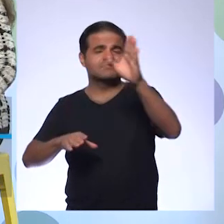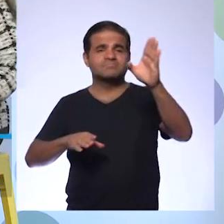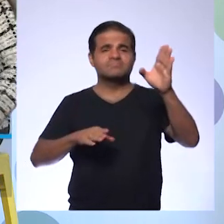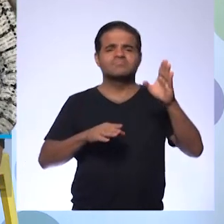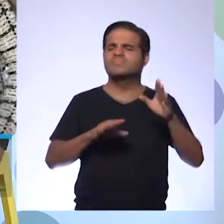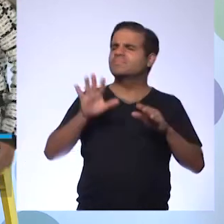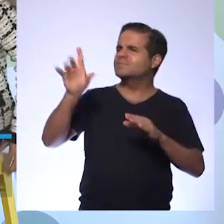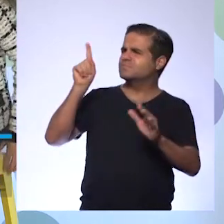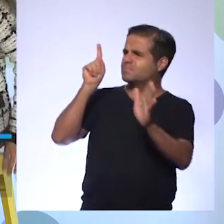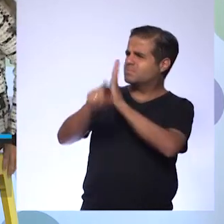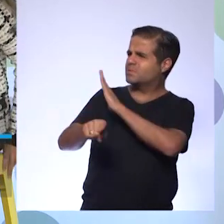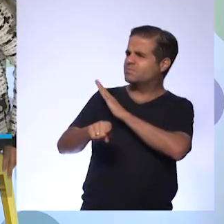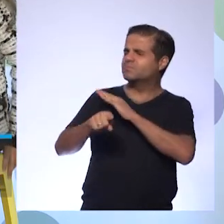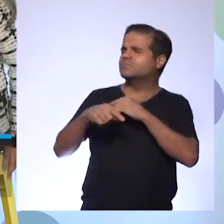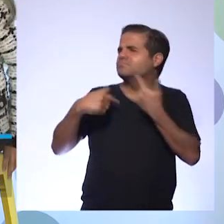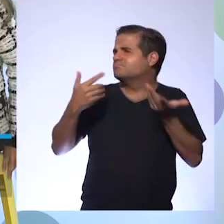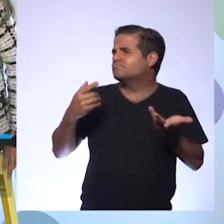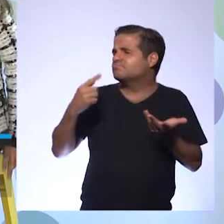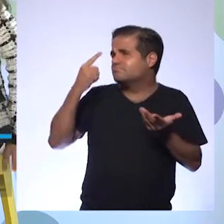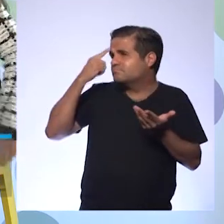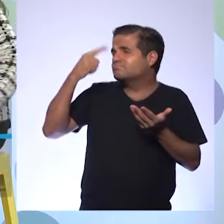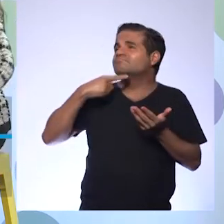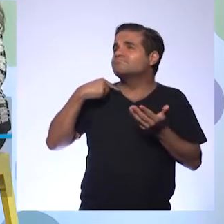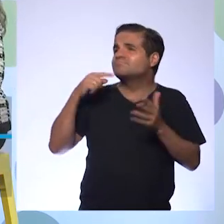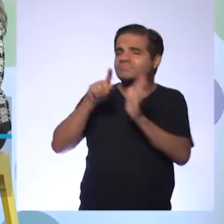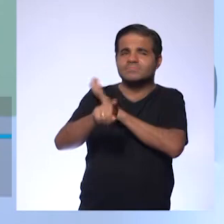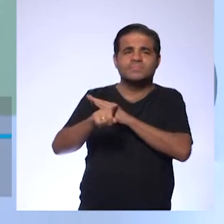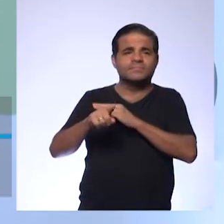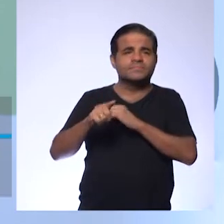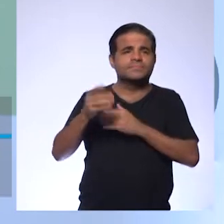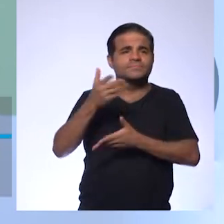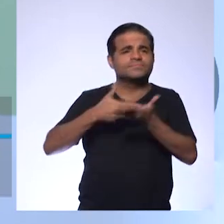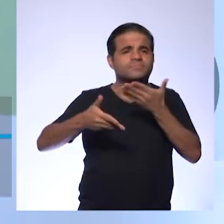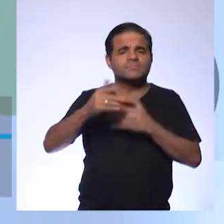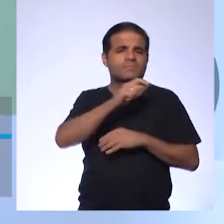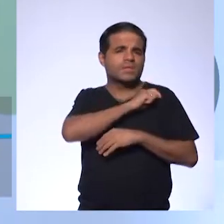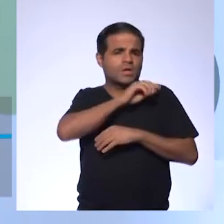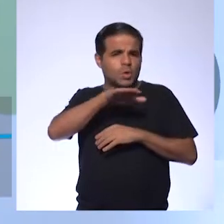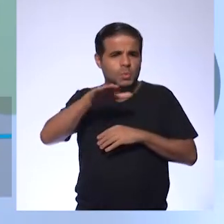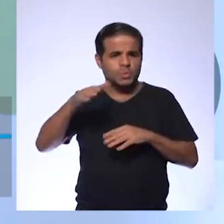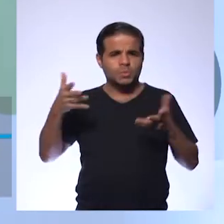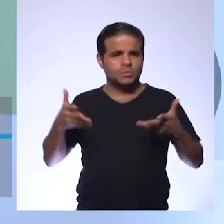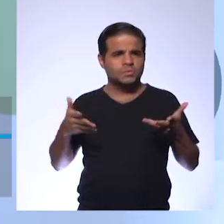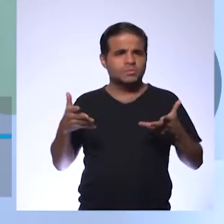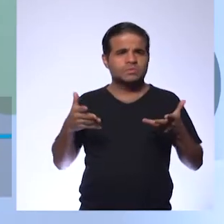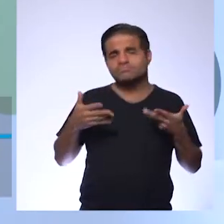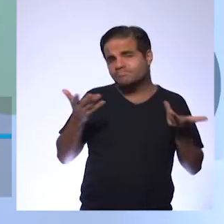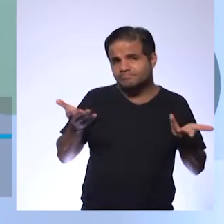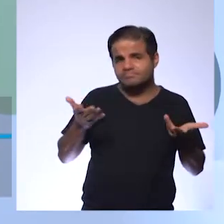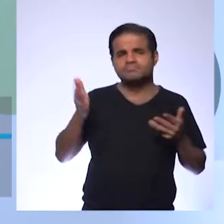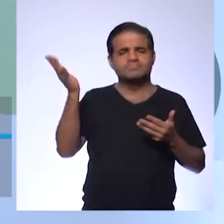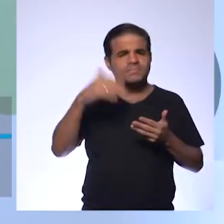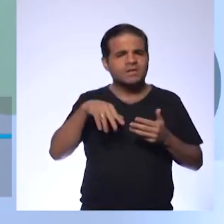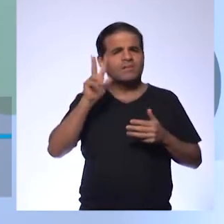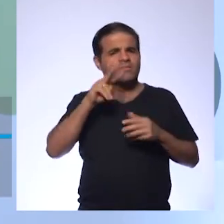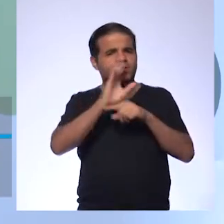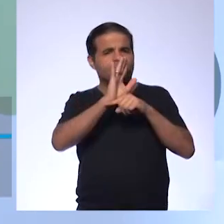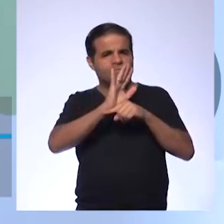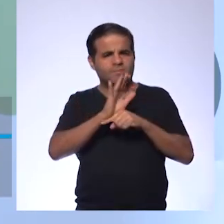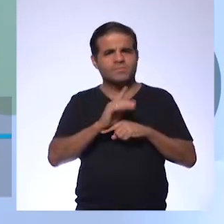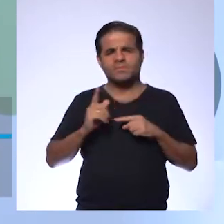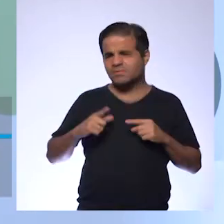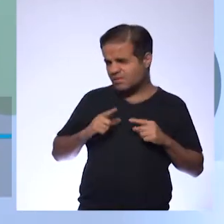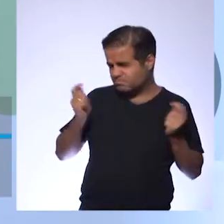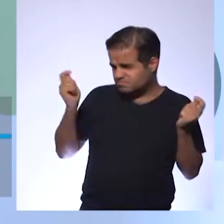tem uma legal. pergunta. Você falando, Claro. me deu vontade de perguntar uma coisa. Em relação aos alunos de hoje, né? que vem aí filmes e tal, você acha que tem